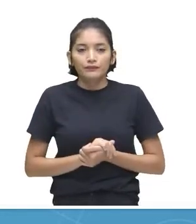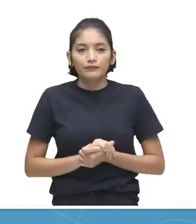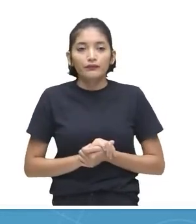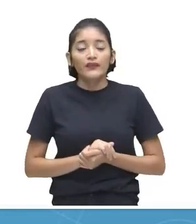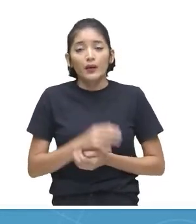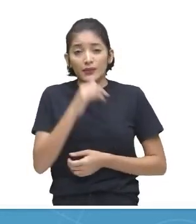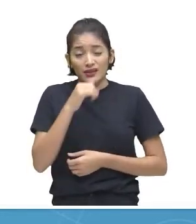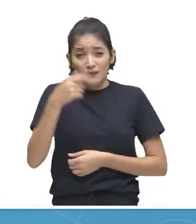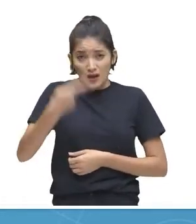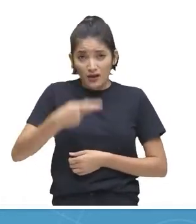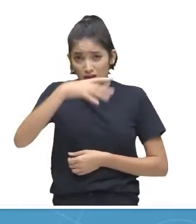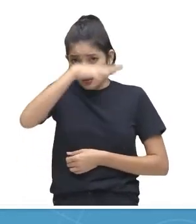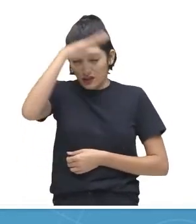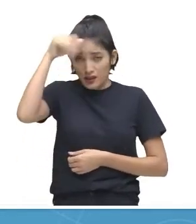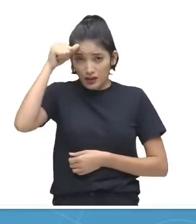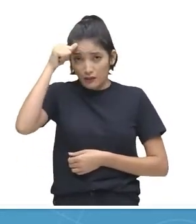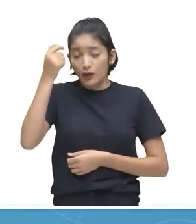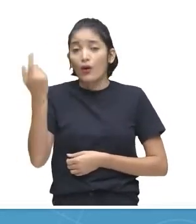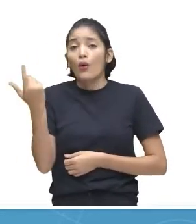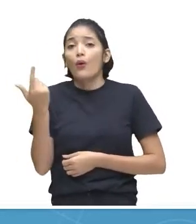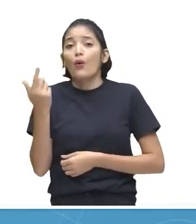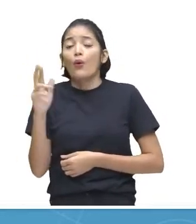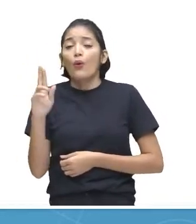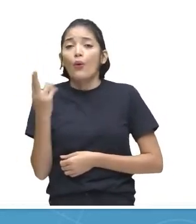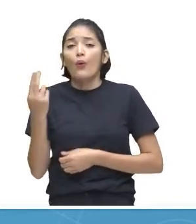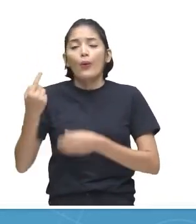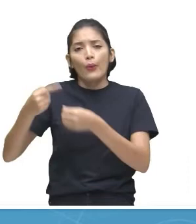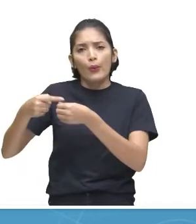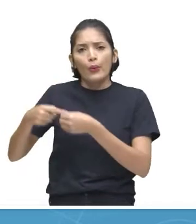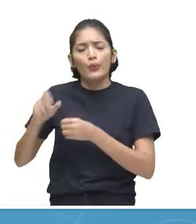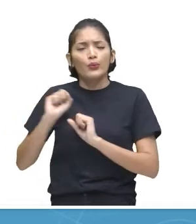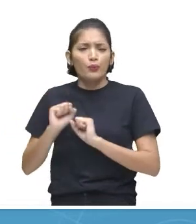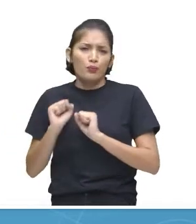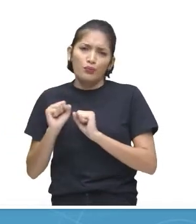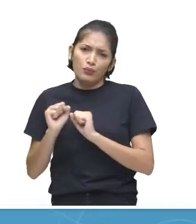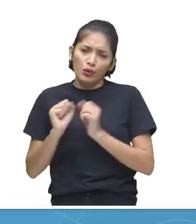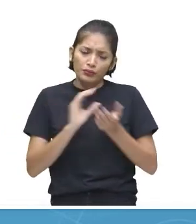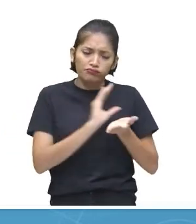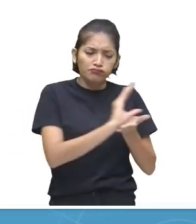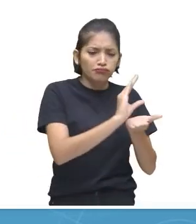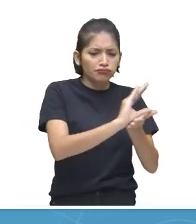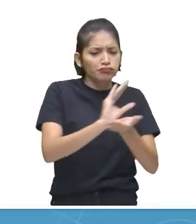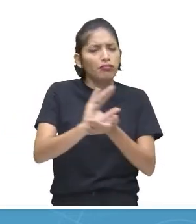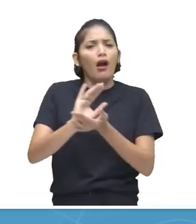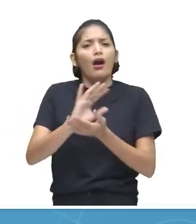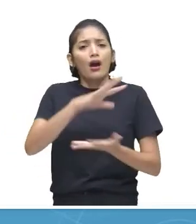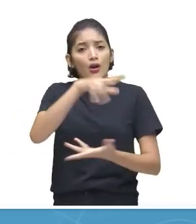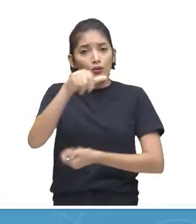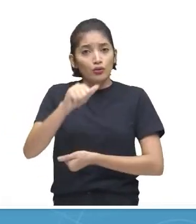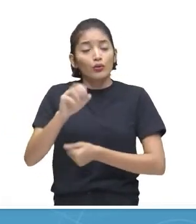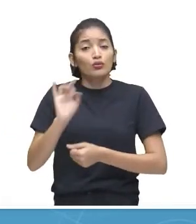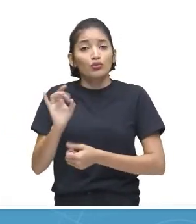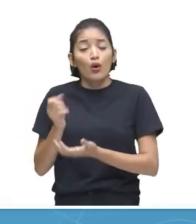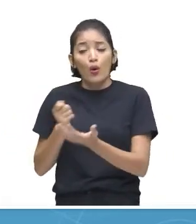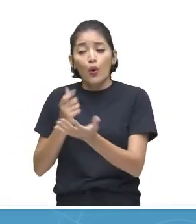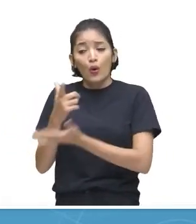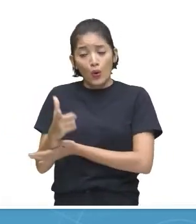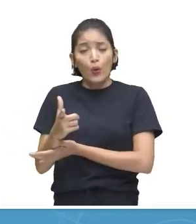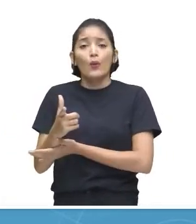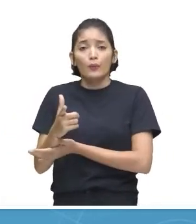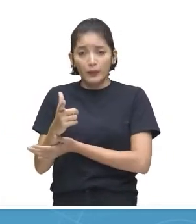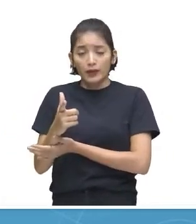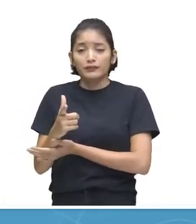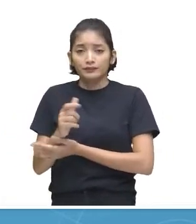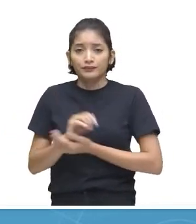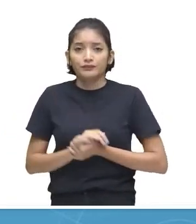aqui de Manaus, algum lugar do interior do nosso Amazonas, pode investir em qualquer bolsa de valores ao redor do mundo. Basta comprar ações, né? Então a